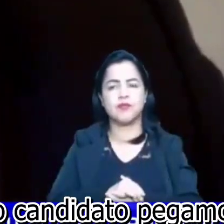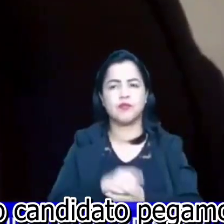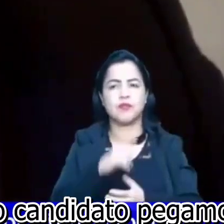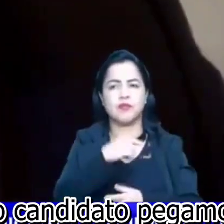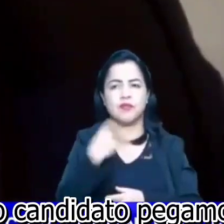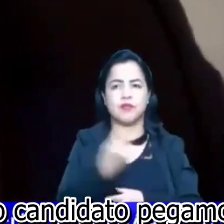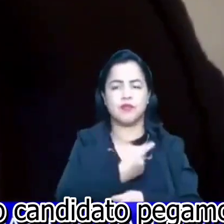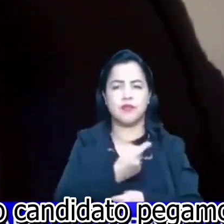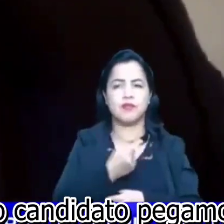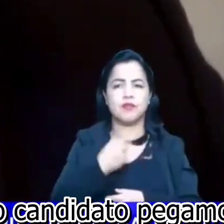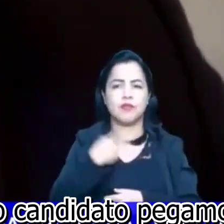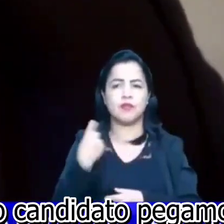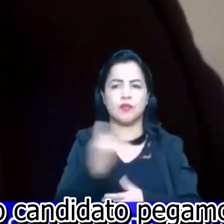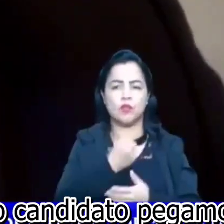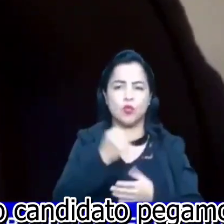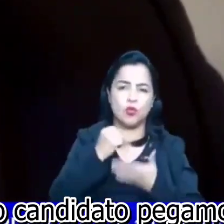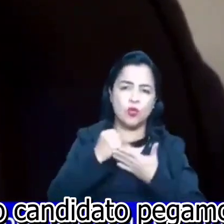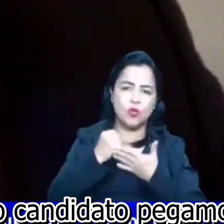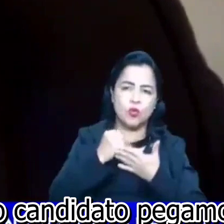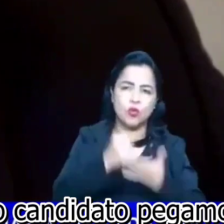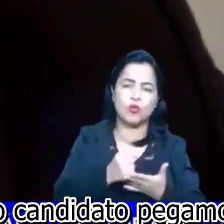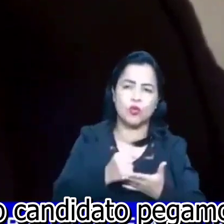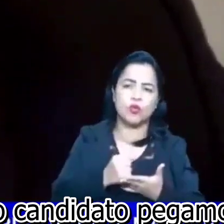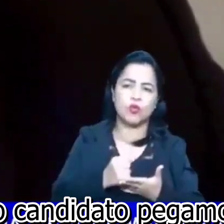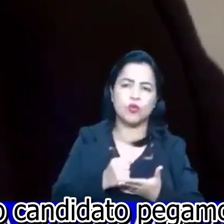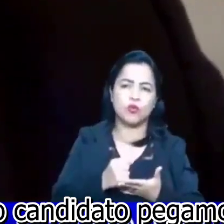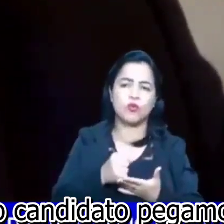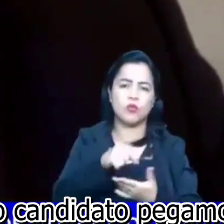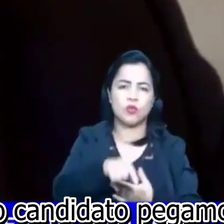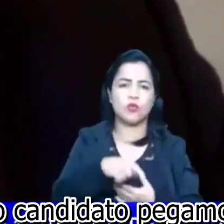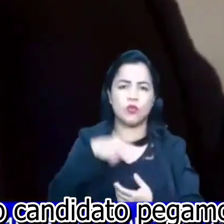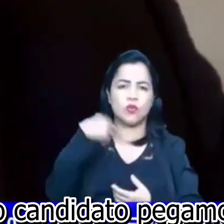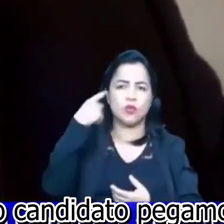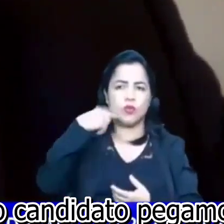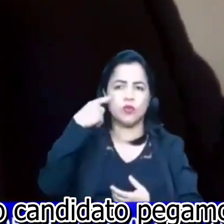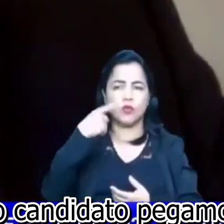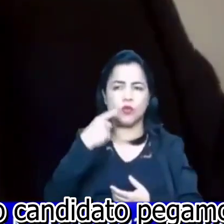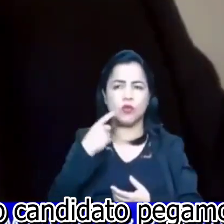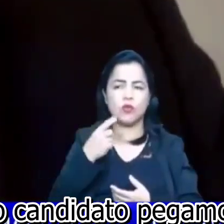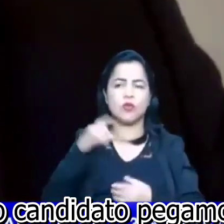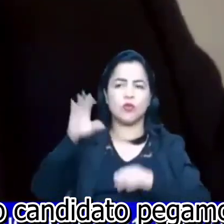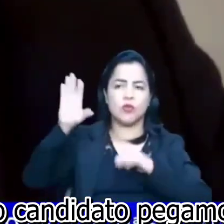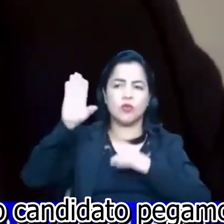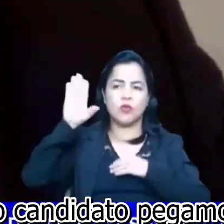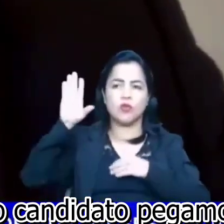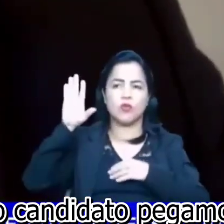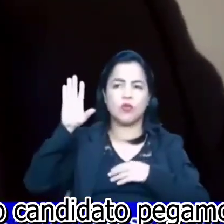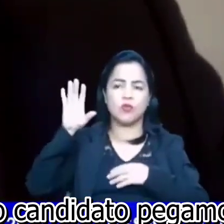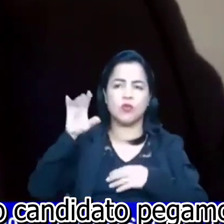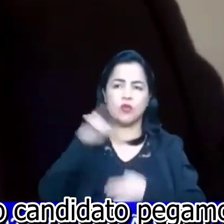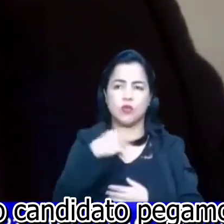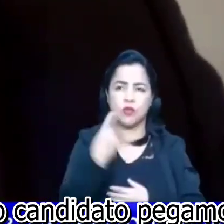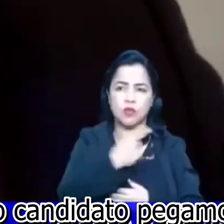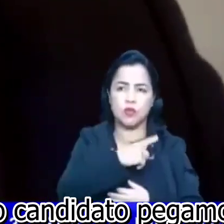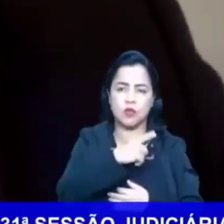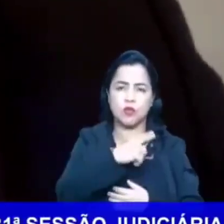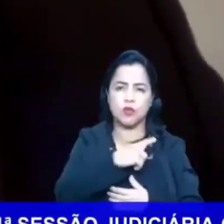Nós, quando auxiliamos aqui, eu digo, a advocacia auxilia o candidato,